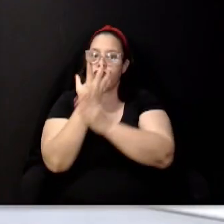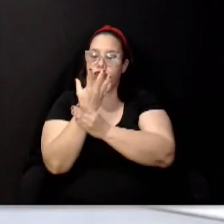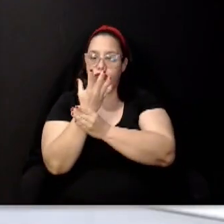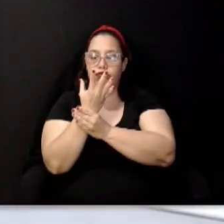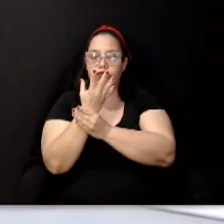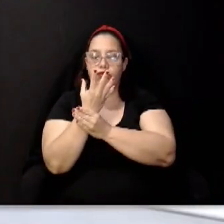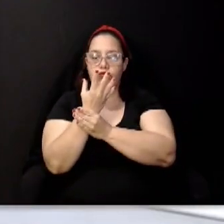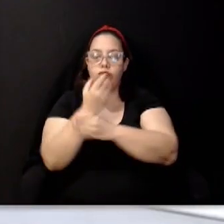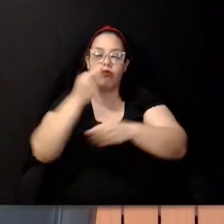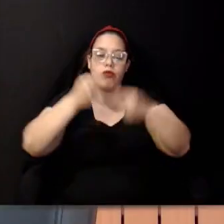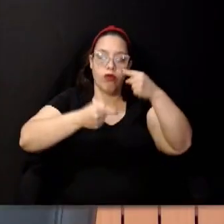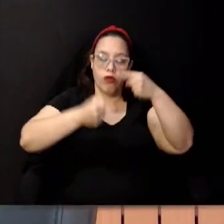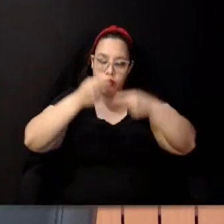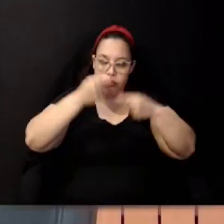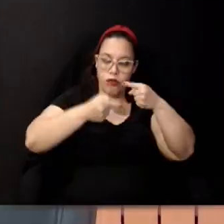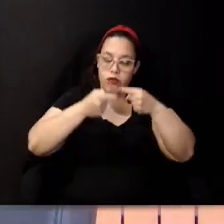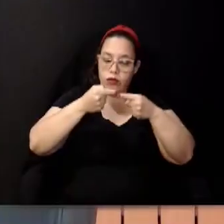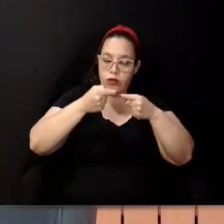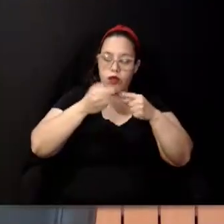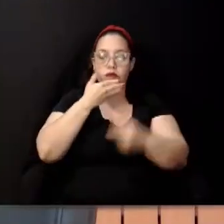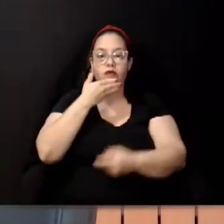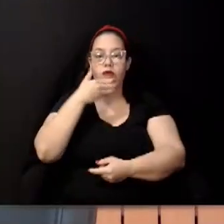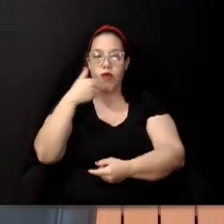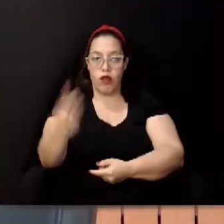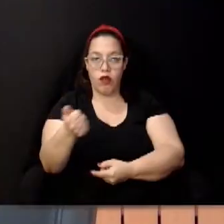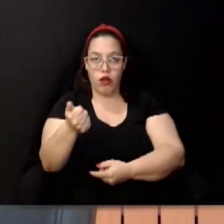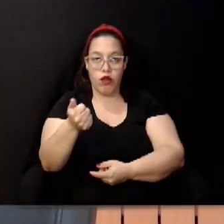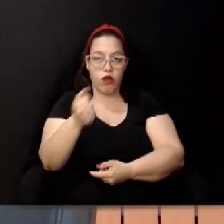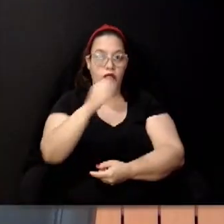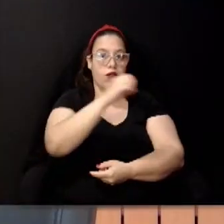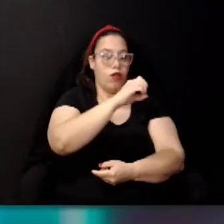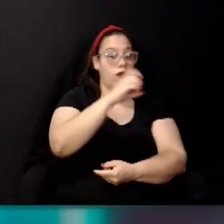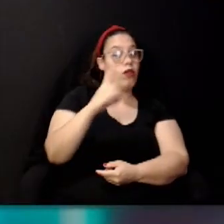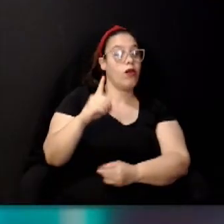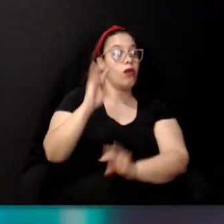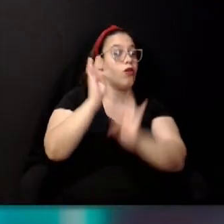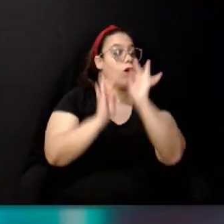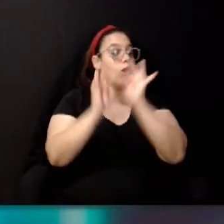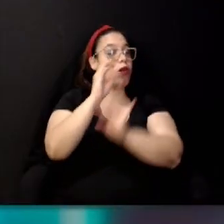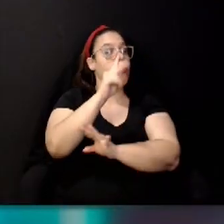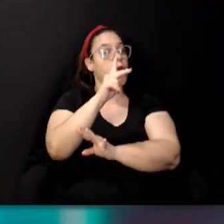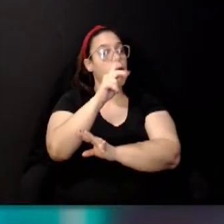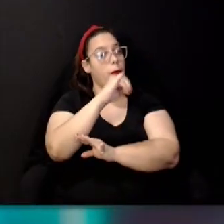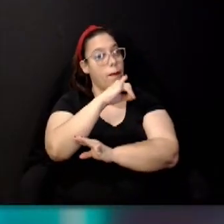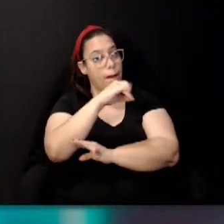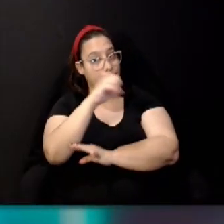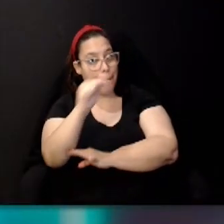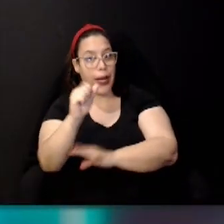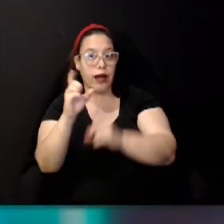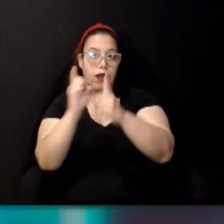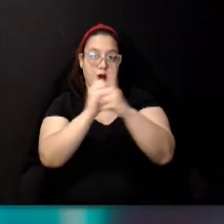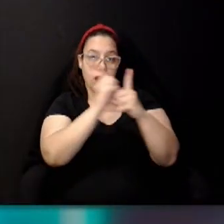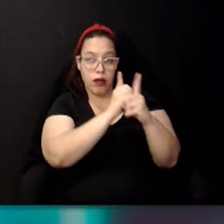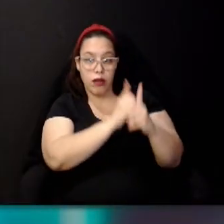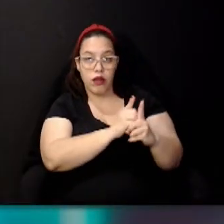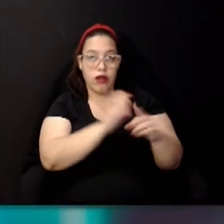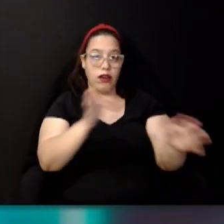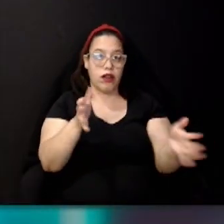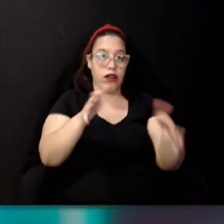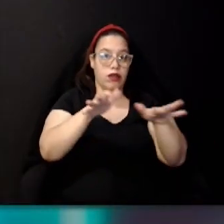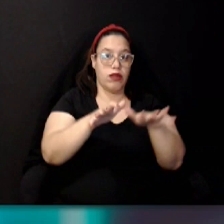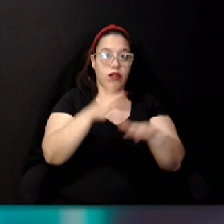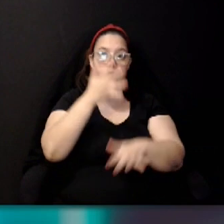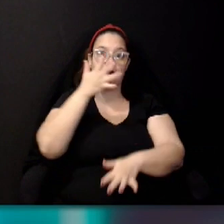para a gente poder melhorar. A coordenadora técnica do PAICA, o Programa de Atenção Integral à Criança e